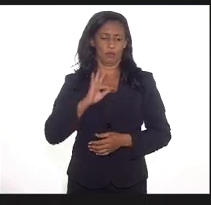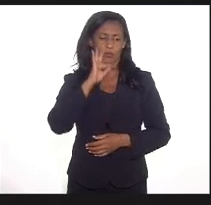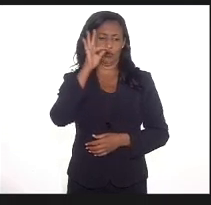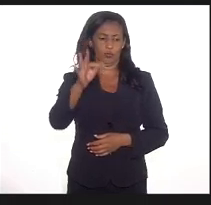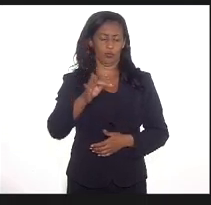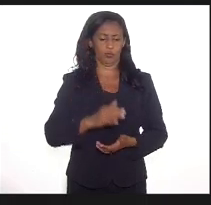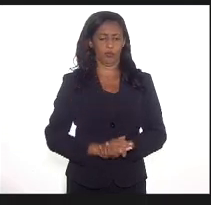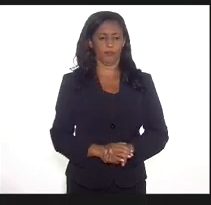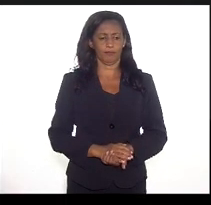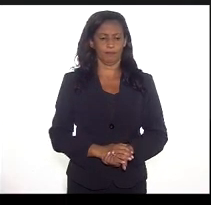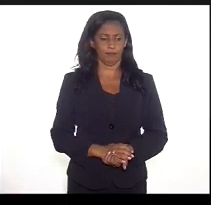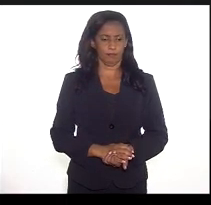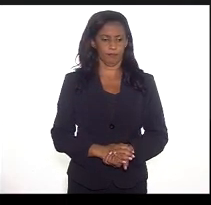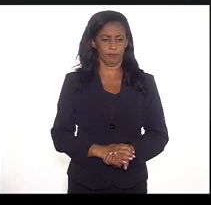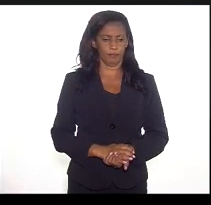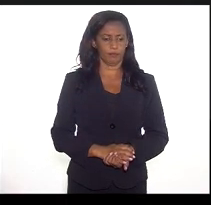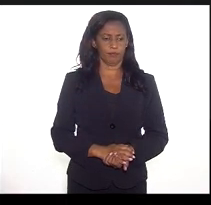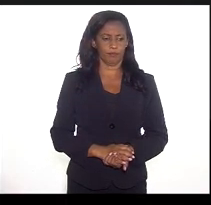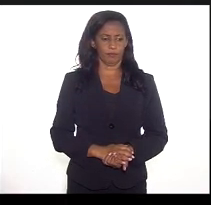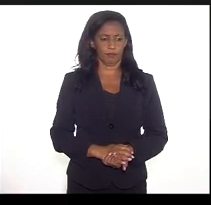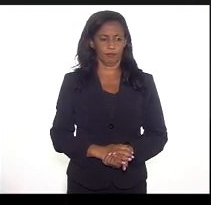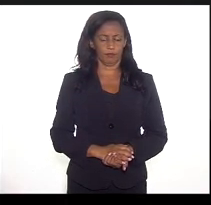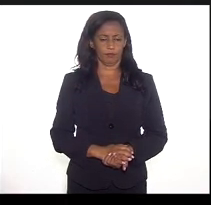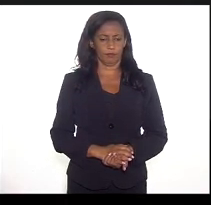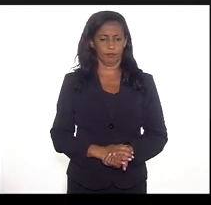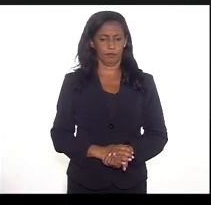senhor presidente. Perfeito, deputado.